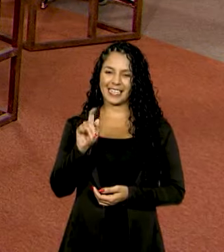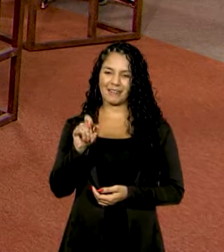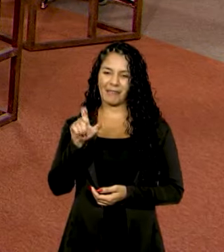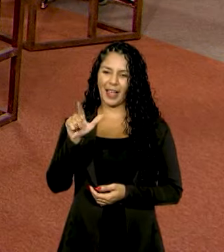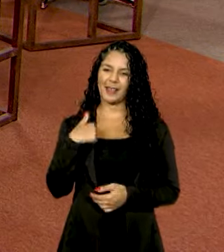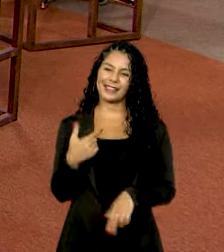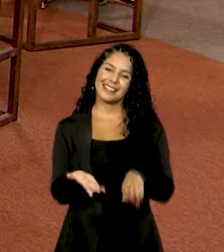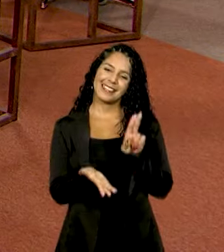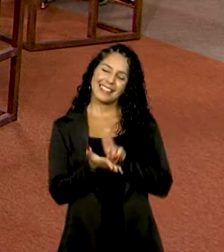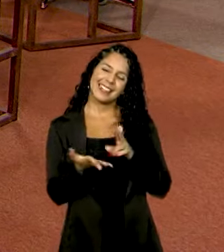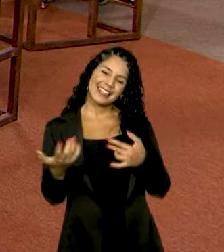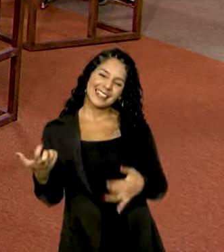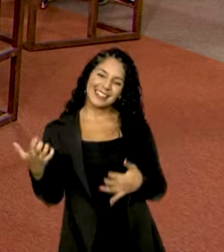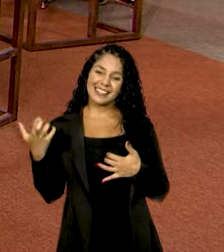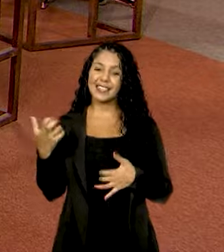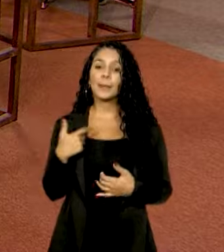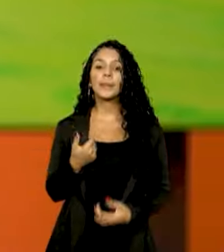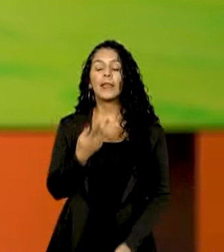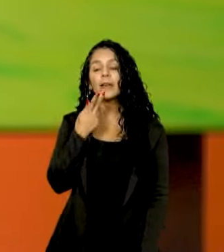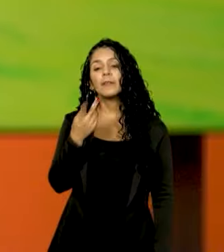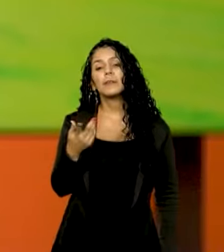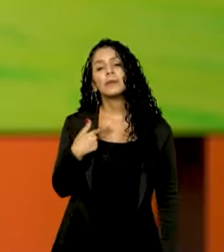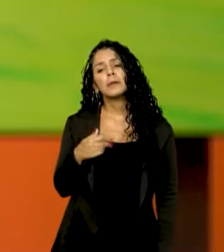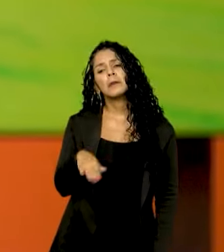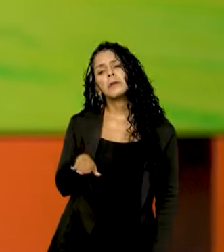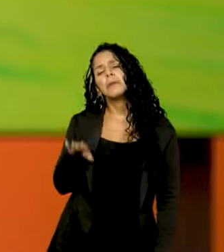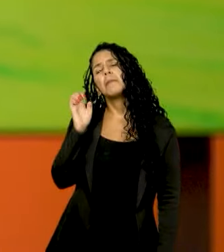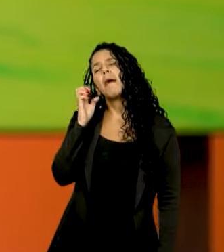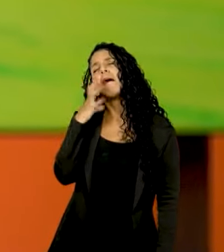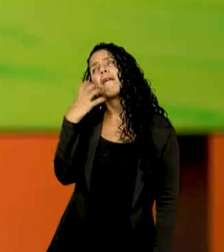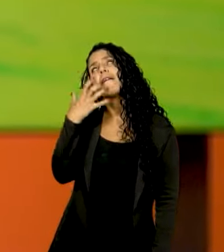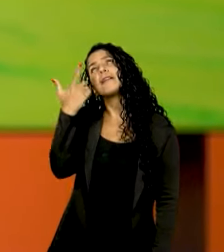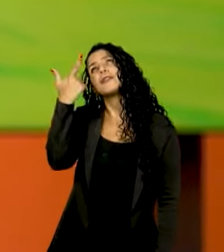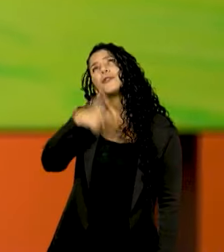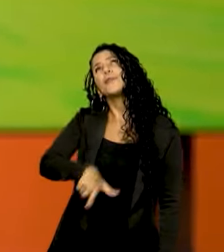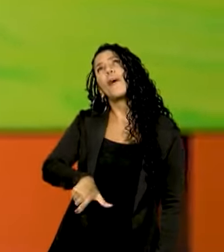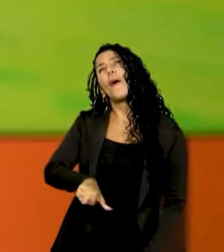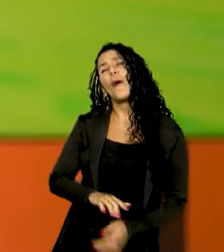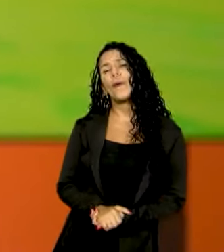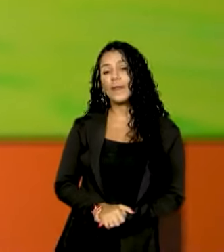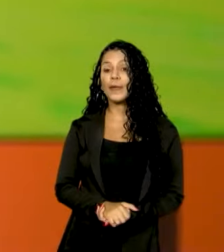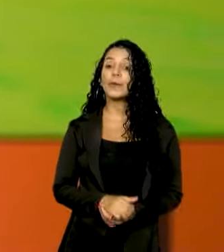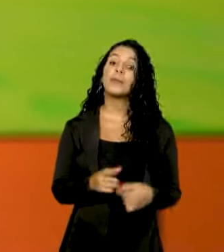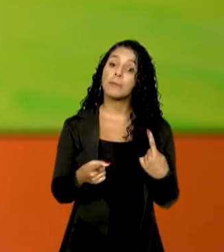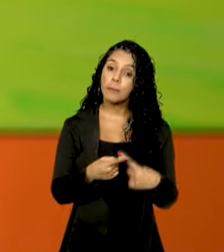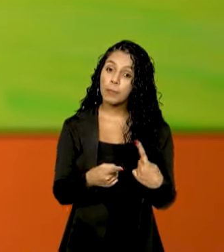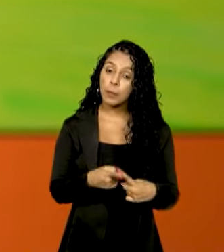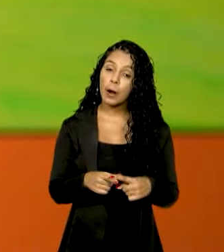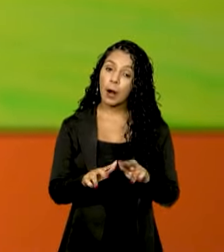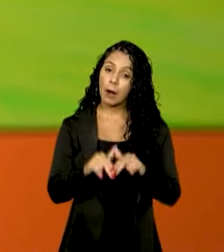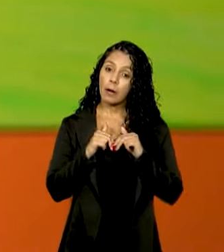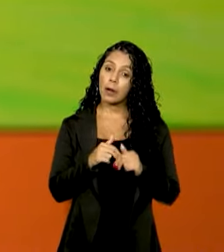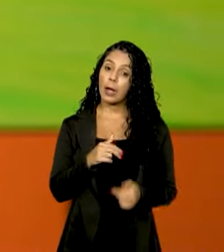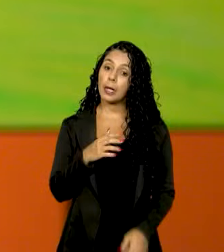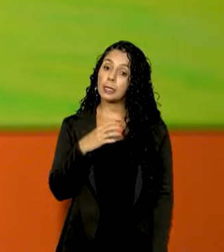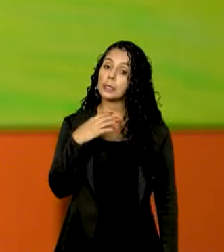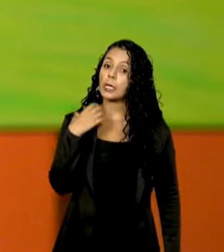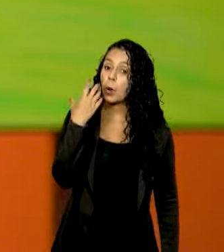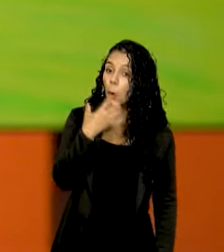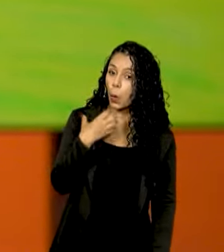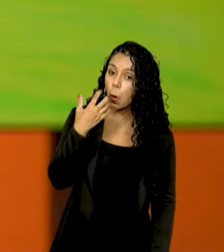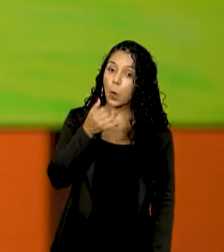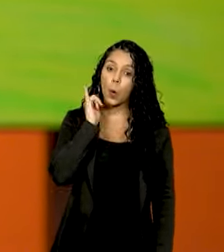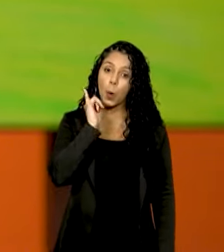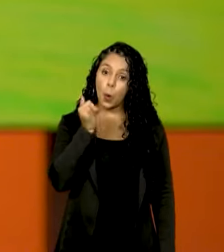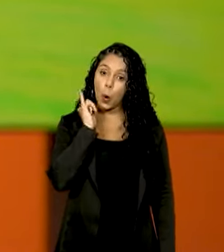e tocar. Aí ela cantava e eu... Mãe, canta de novo. Ai, que delícia. E por causa desse conta de novo, né? Ela